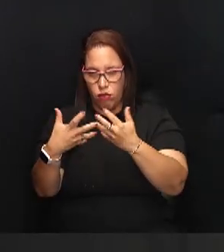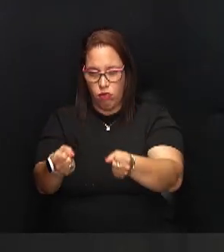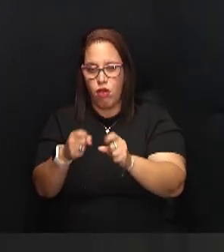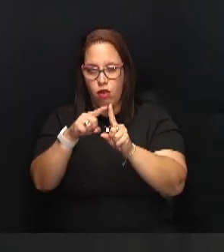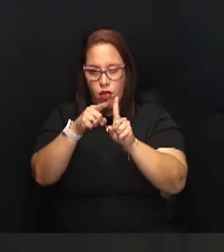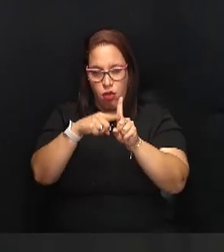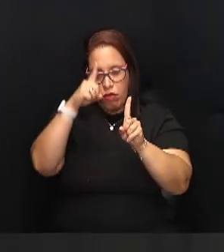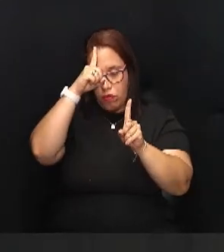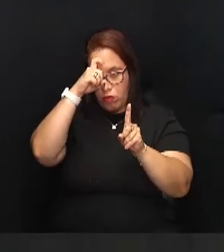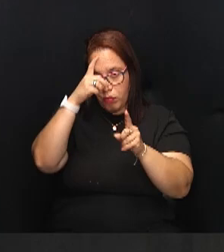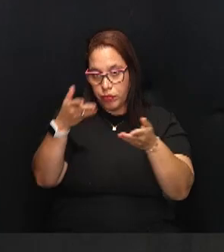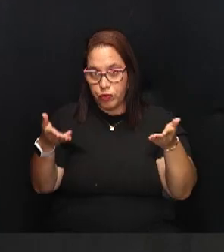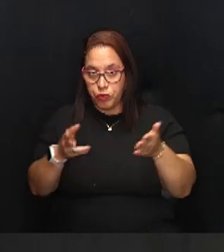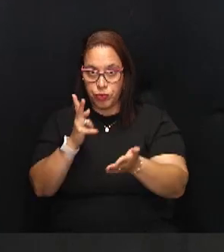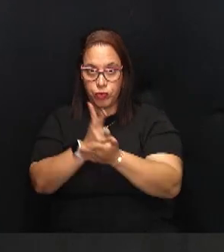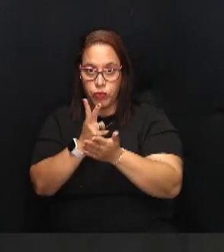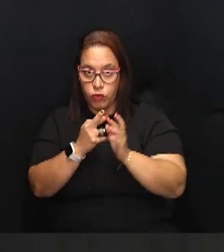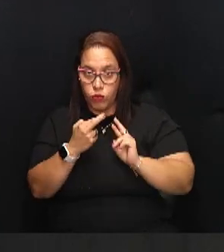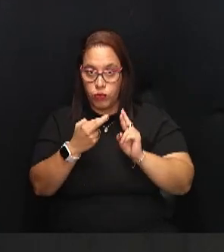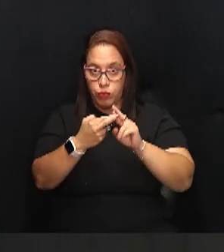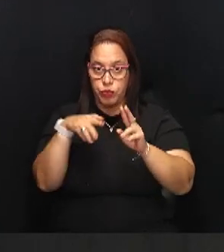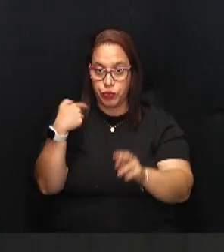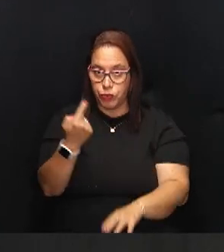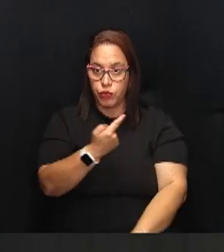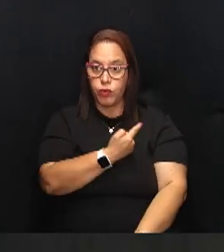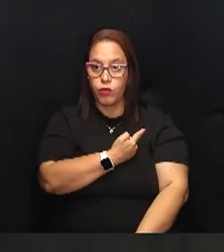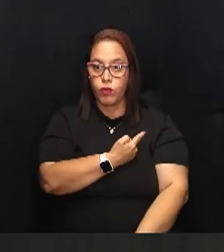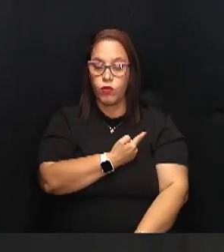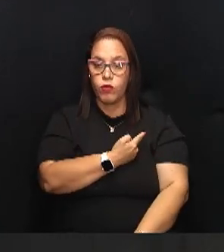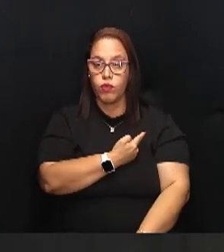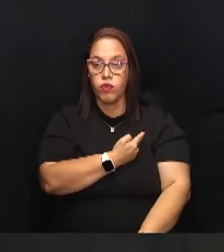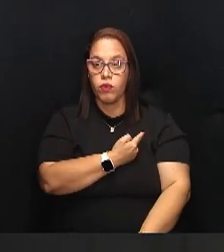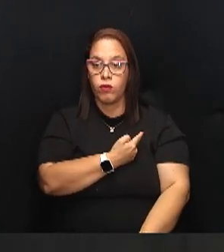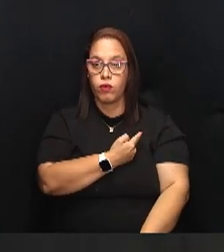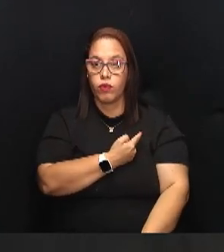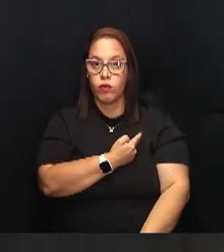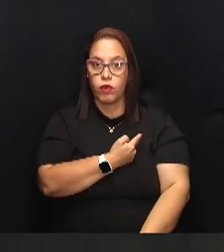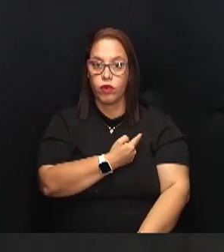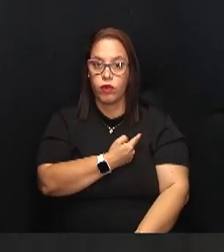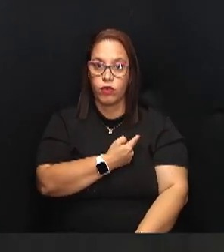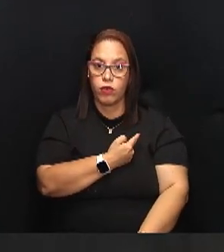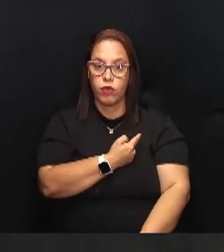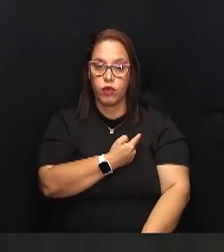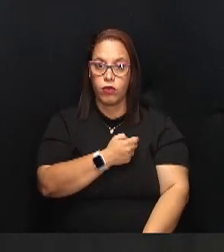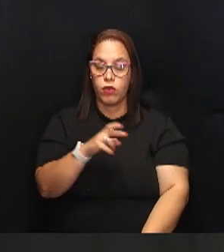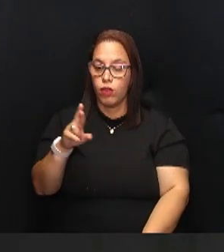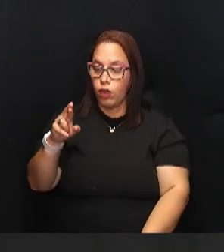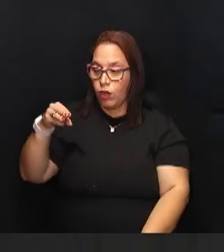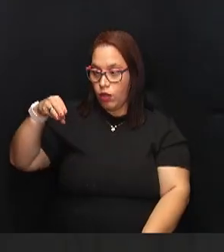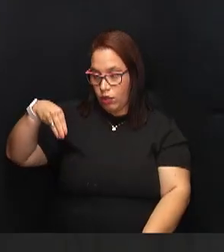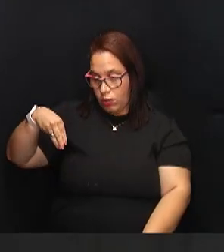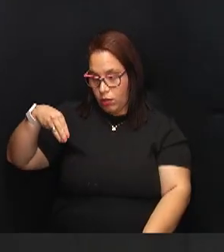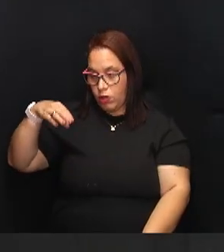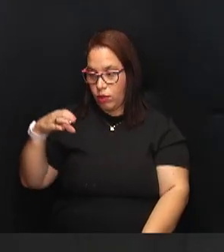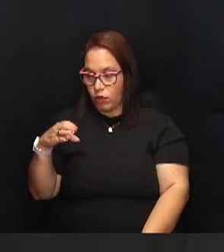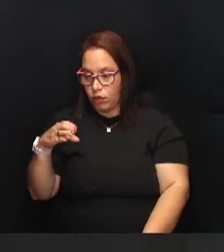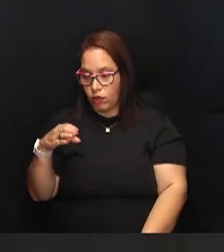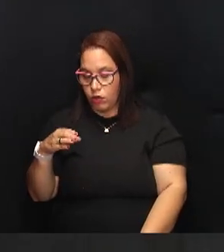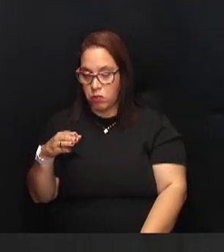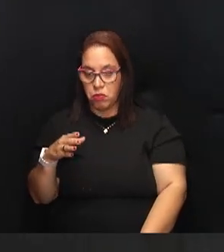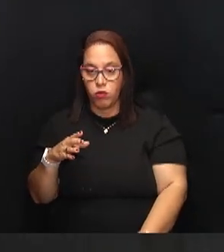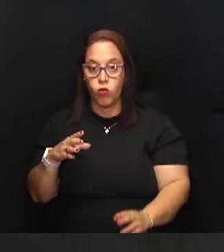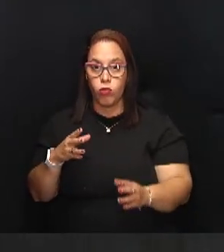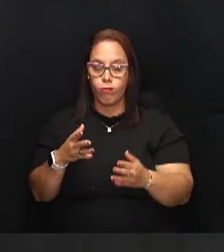hoje a maternidade, que sempre foi referência na nossa cidade e também para a nossa região metropolitana, hoje ela está funcionando